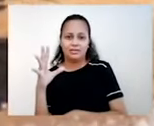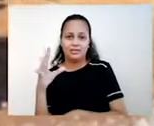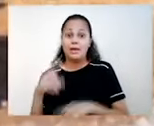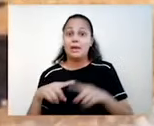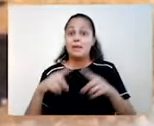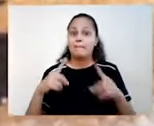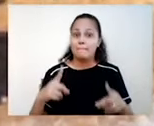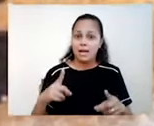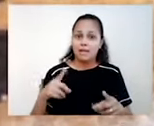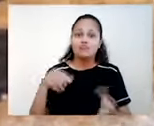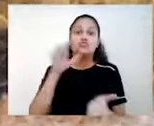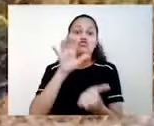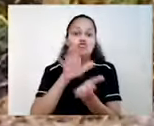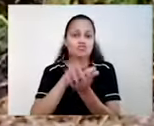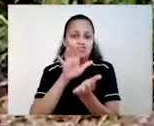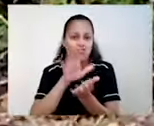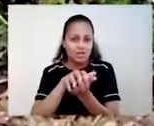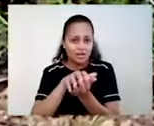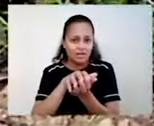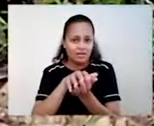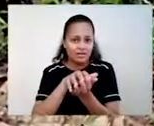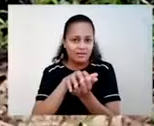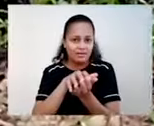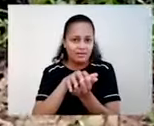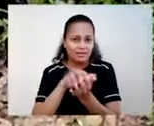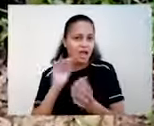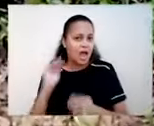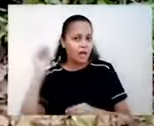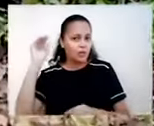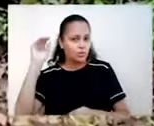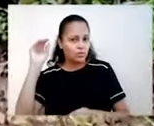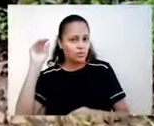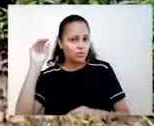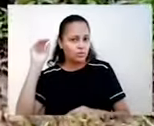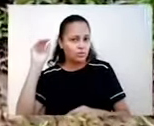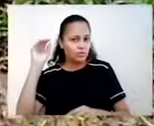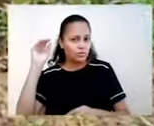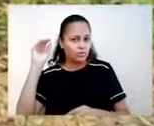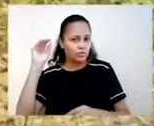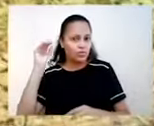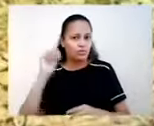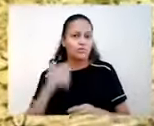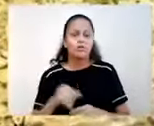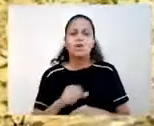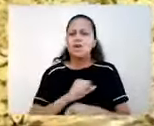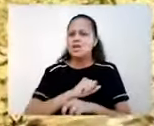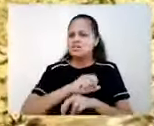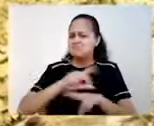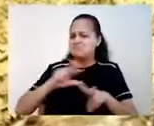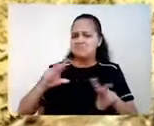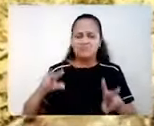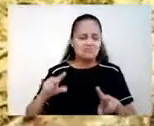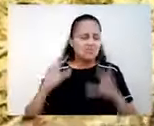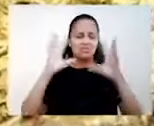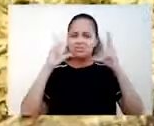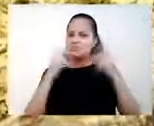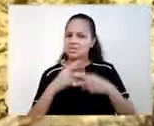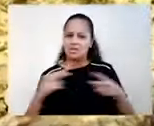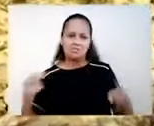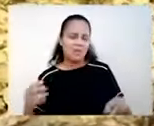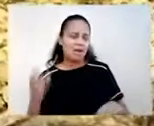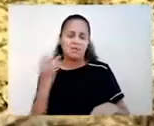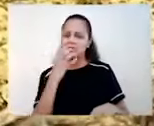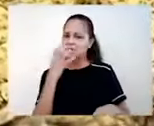Mas as presas mais comuns são jacarés, com exceção de jacaré-açu adulto, veados, capivaras, antas,